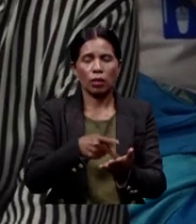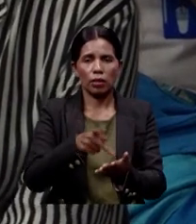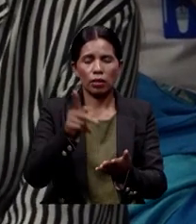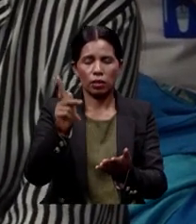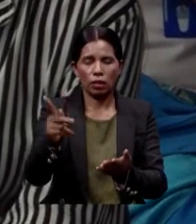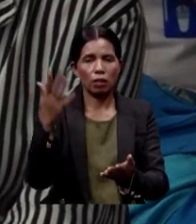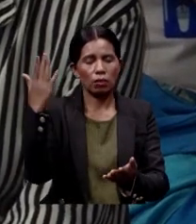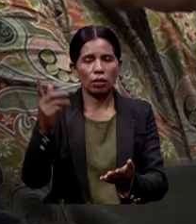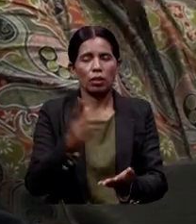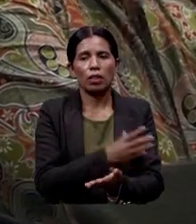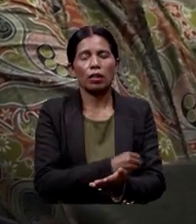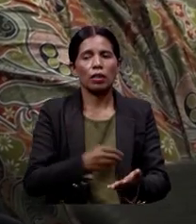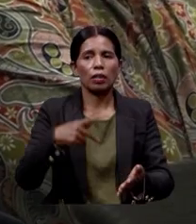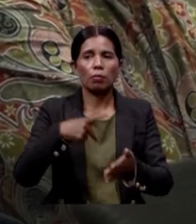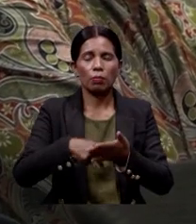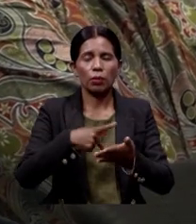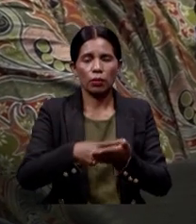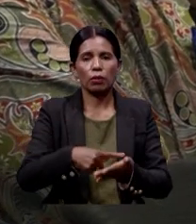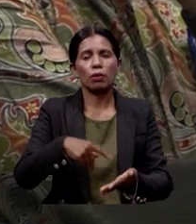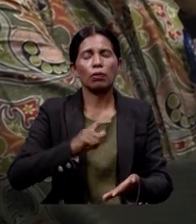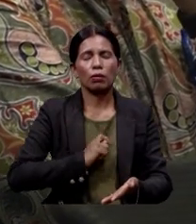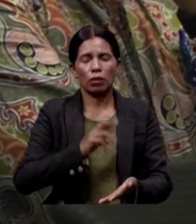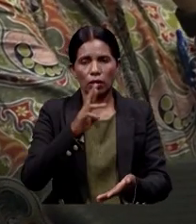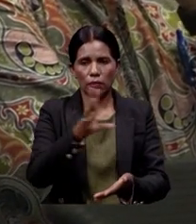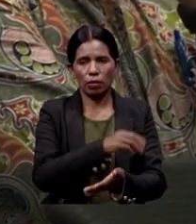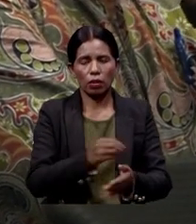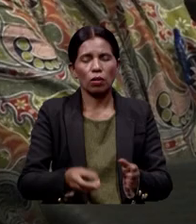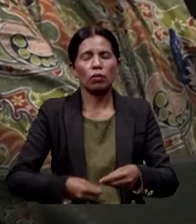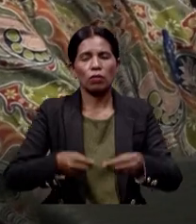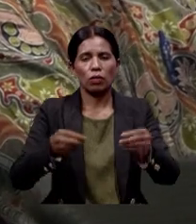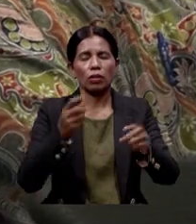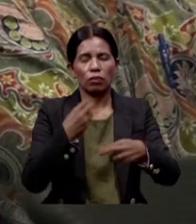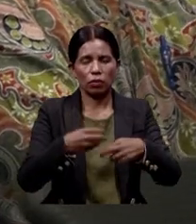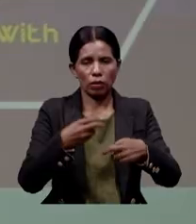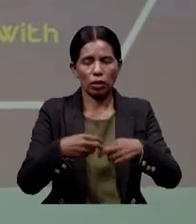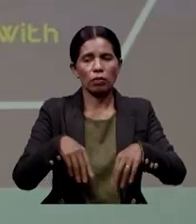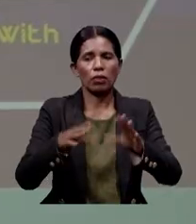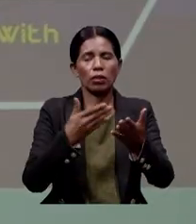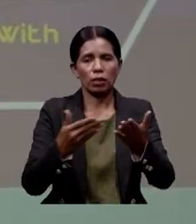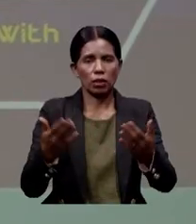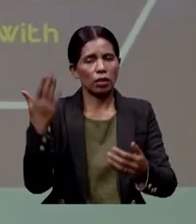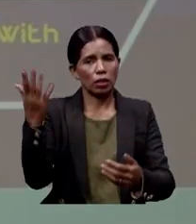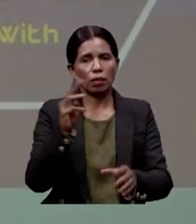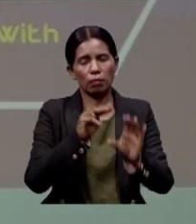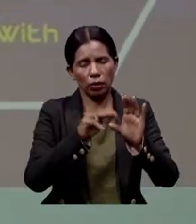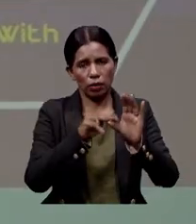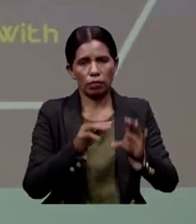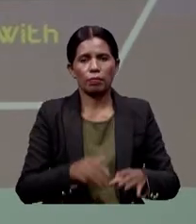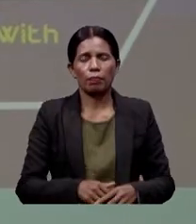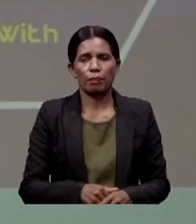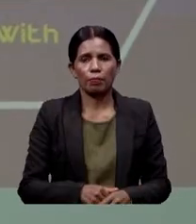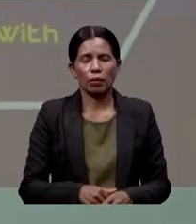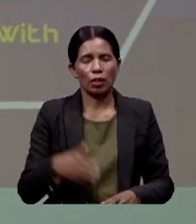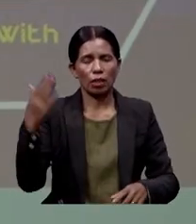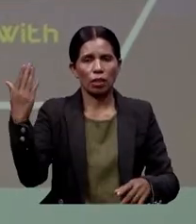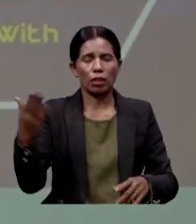de AS e aporto Tiber, onde foi impacto para a folha de sessão e o mercado. Ir a essa edne e a Porto Tiber,